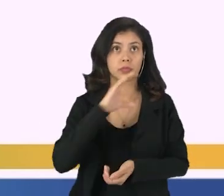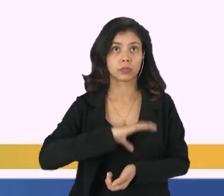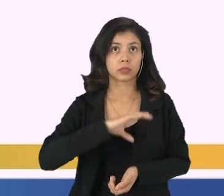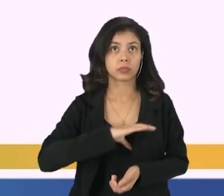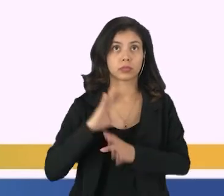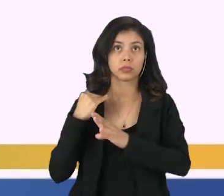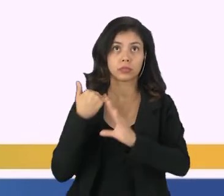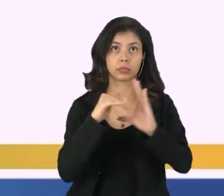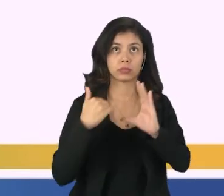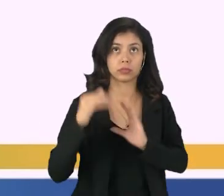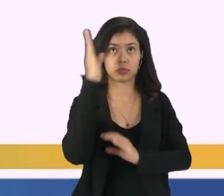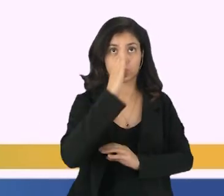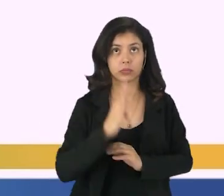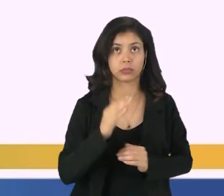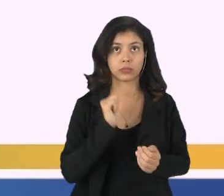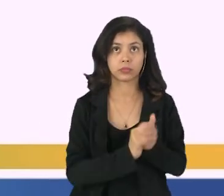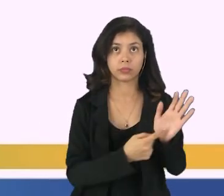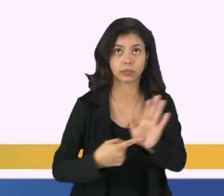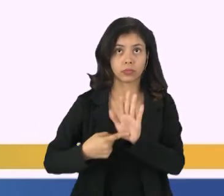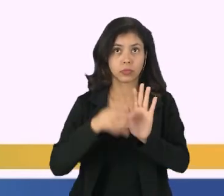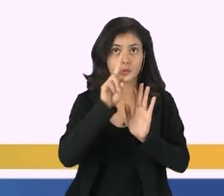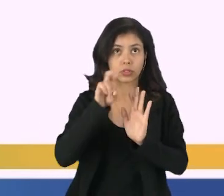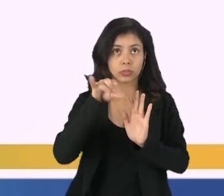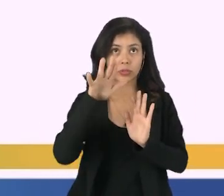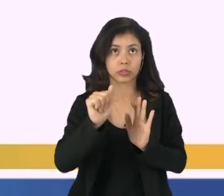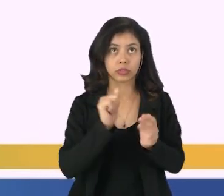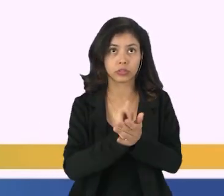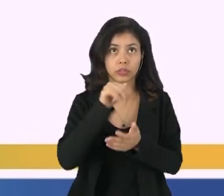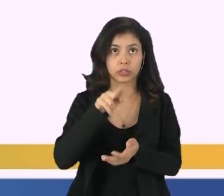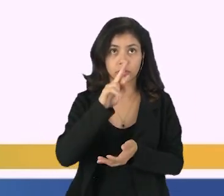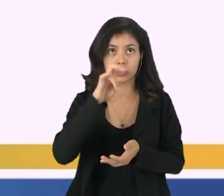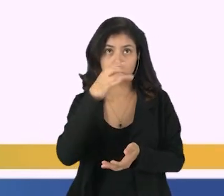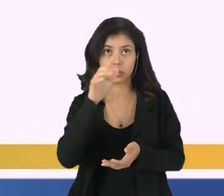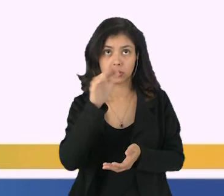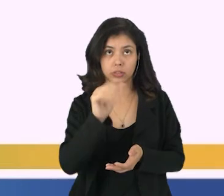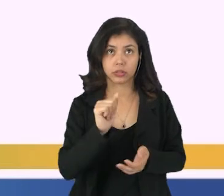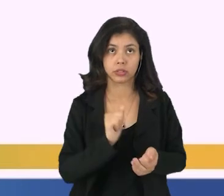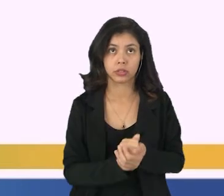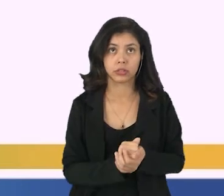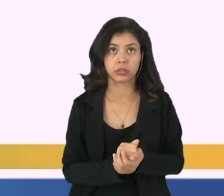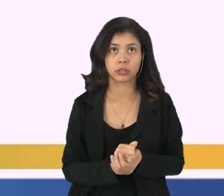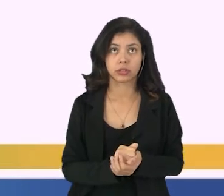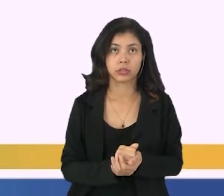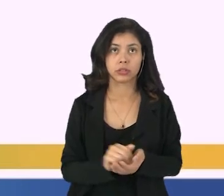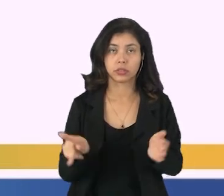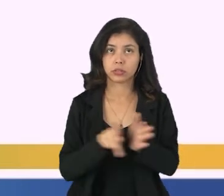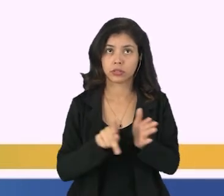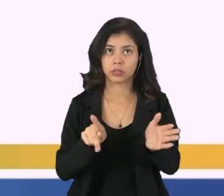portuguesa enviaram para o Brasil representantes do Tribunal da Inquisição, né?